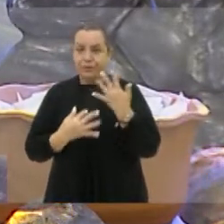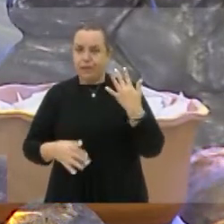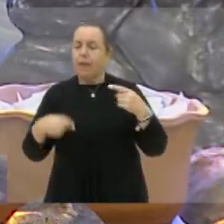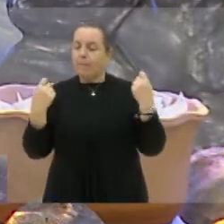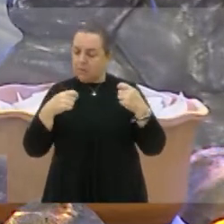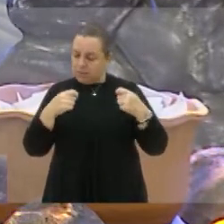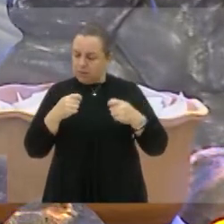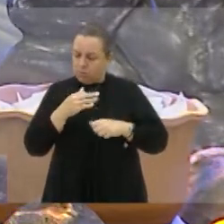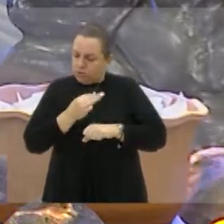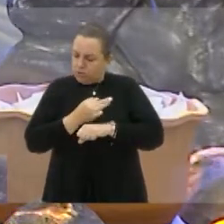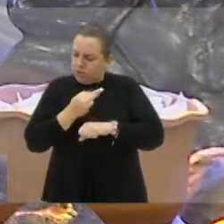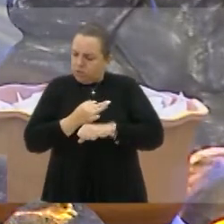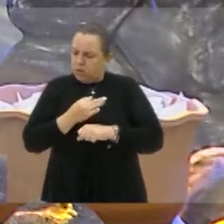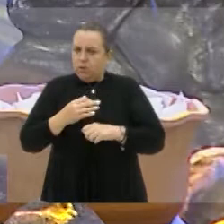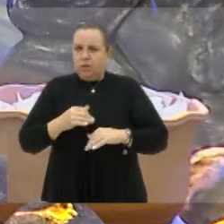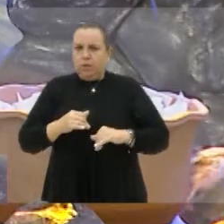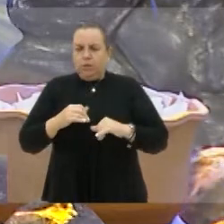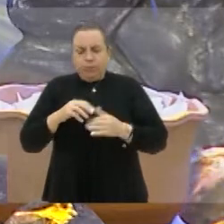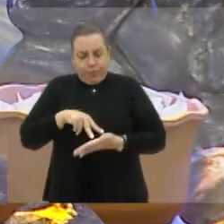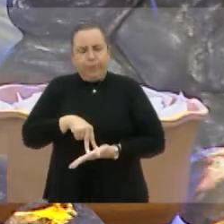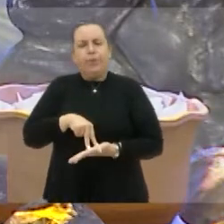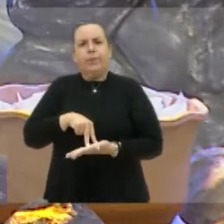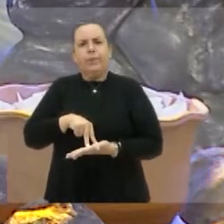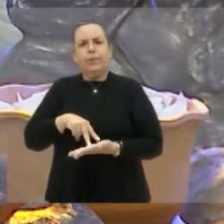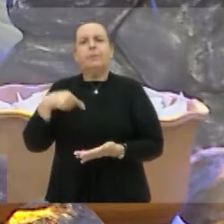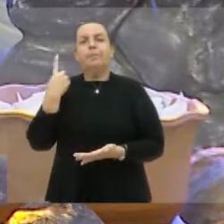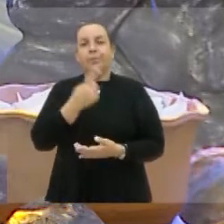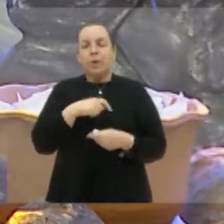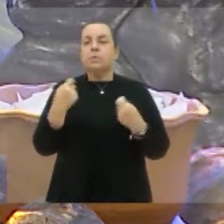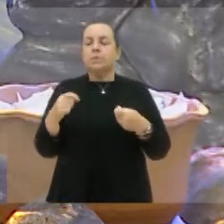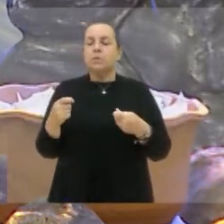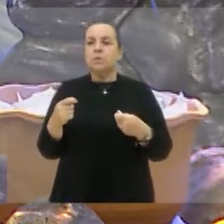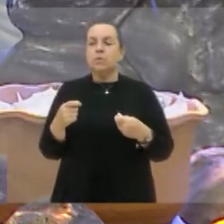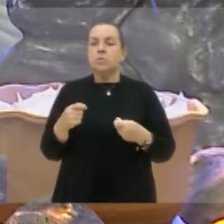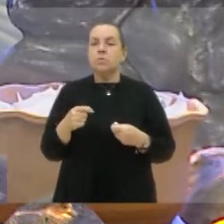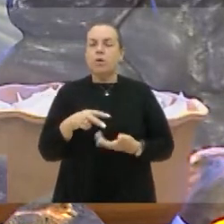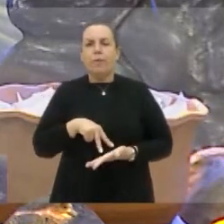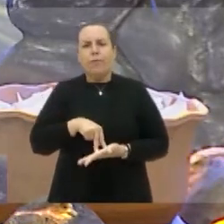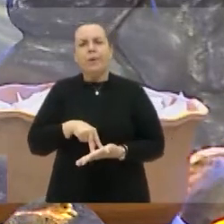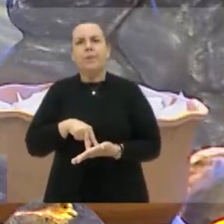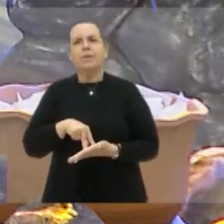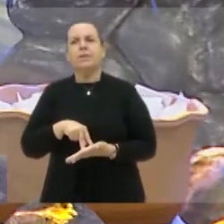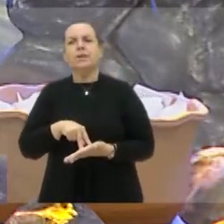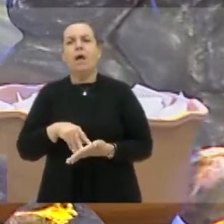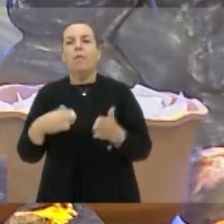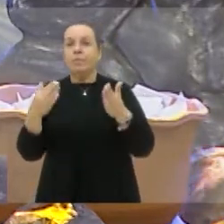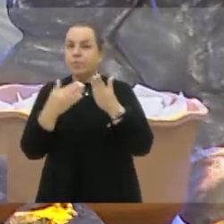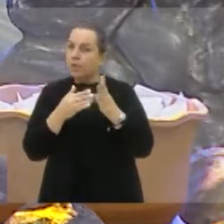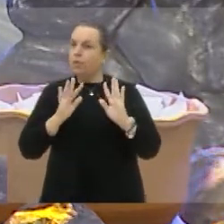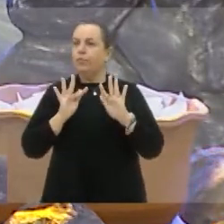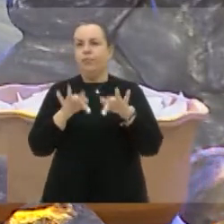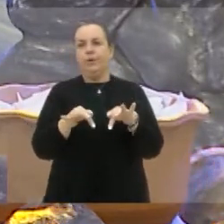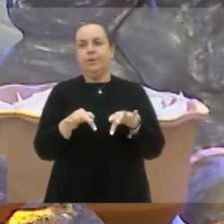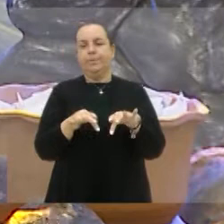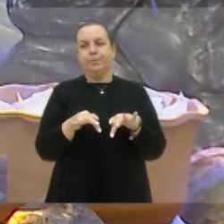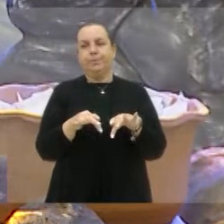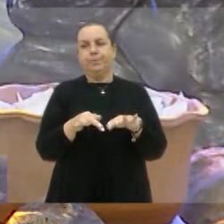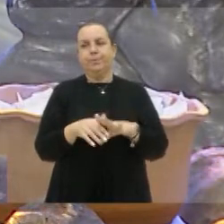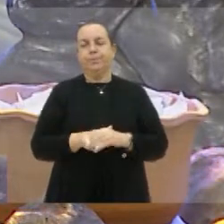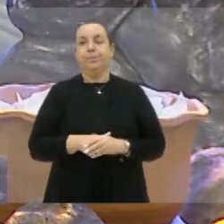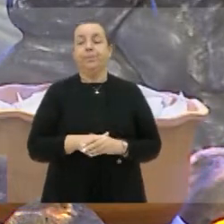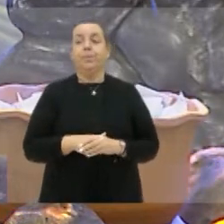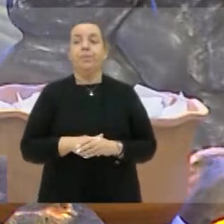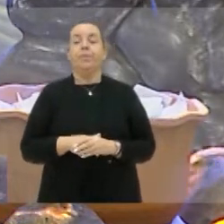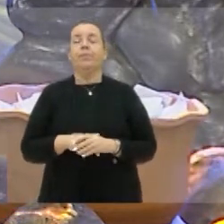resistir, nós precisamos resistir até o final. Mas,